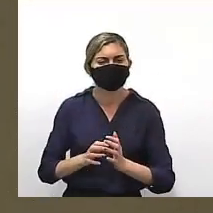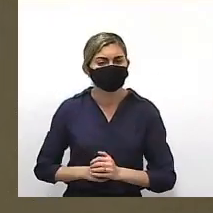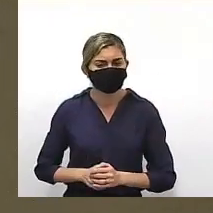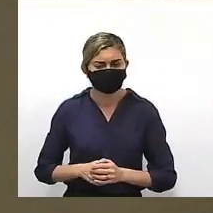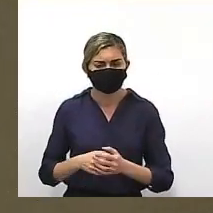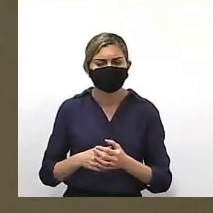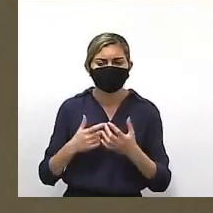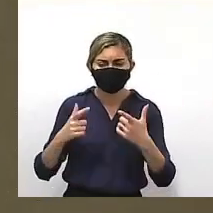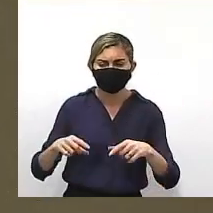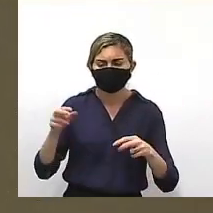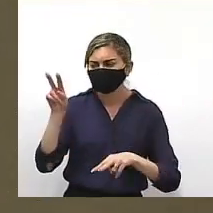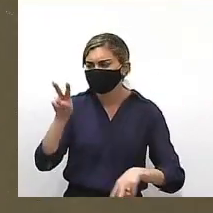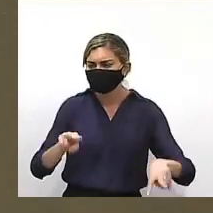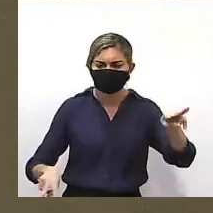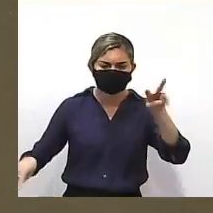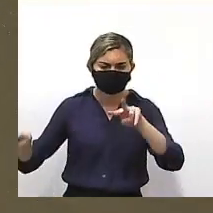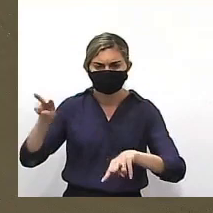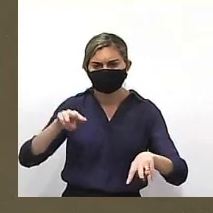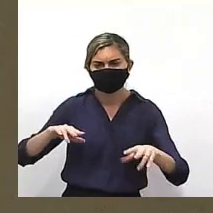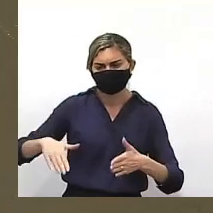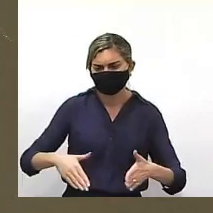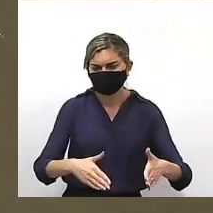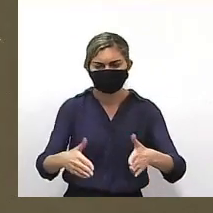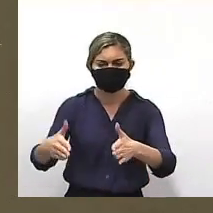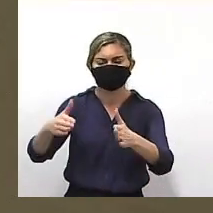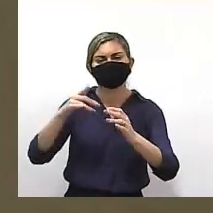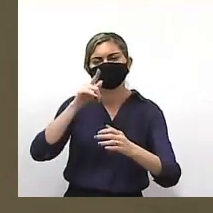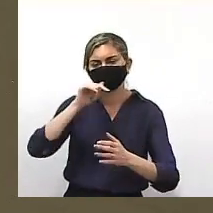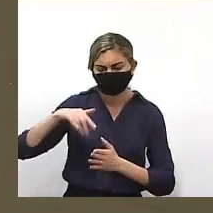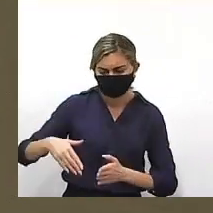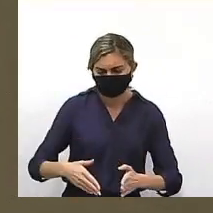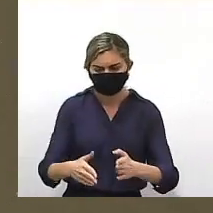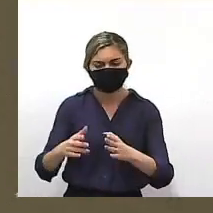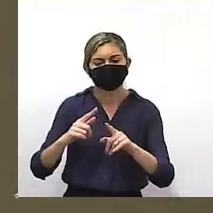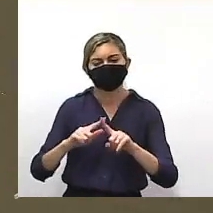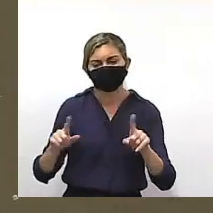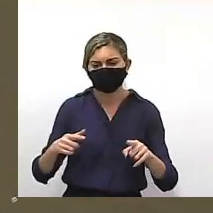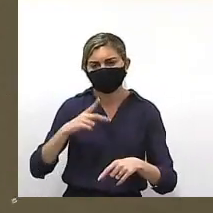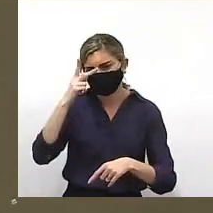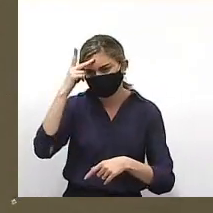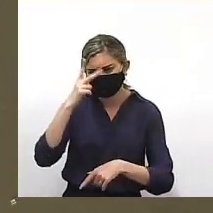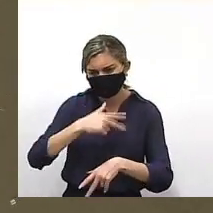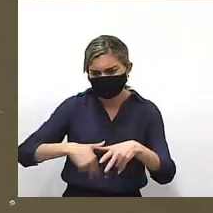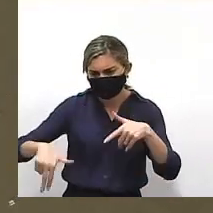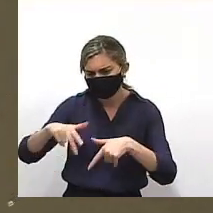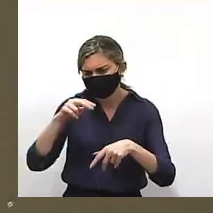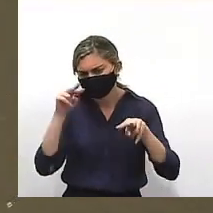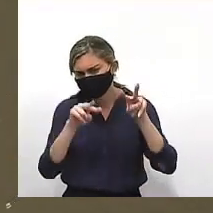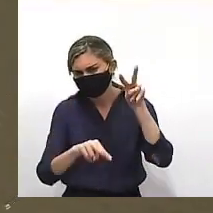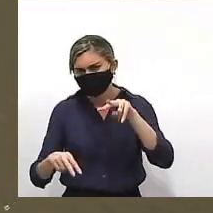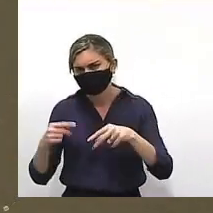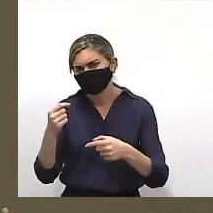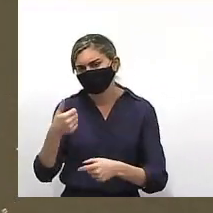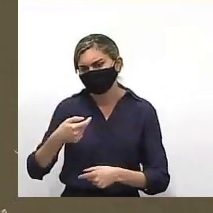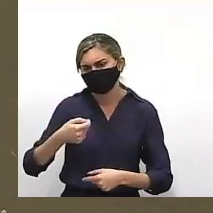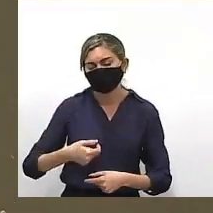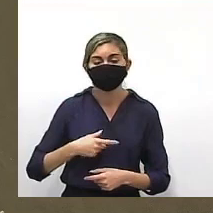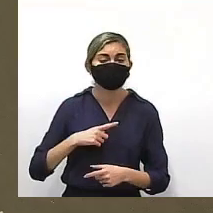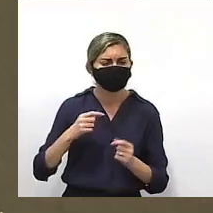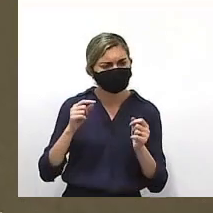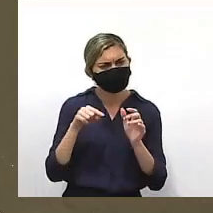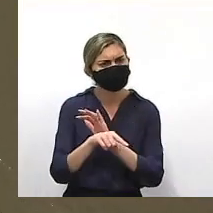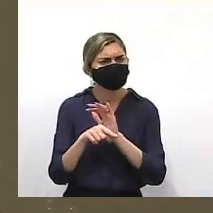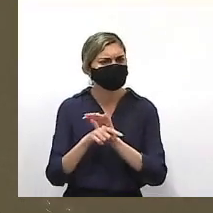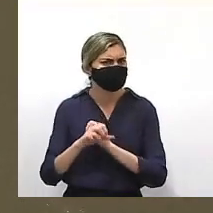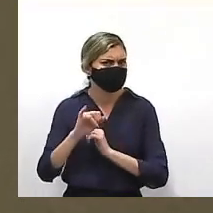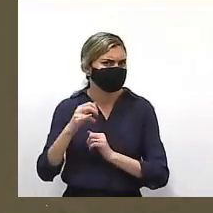Para onde se olha, se vê o rio, mas raramente se vê as pessoas. Devo indagar-me se o